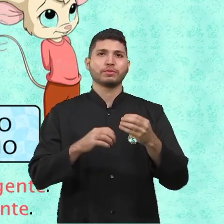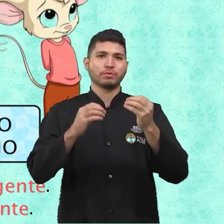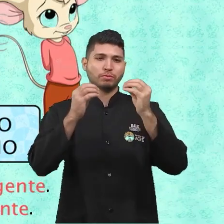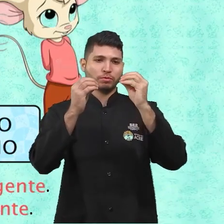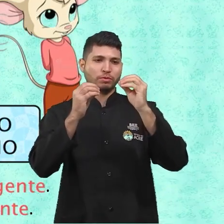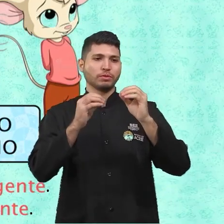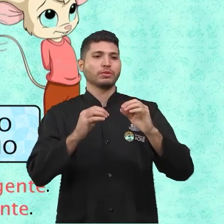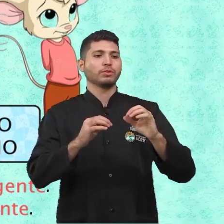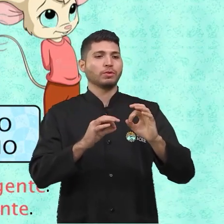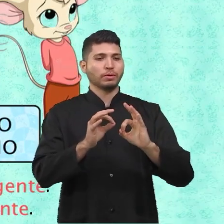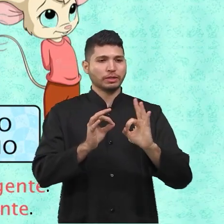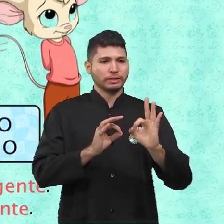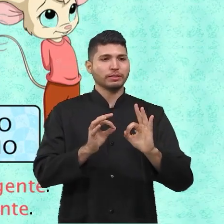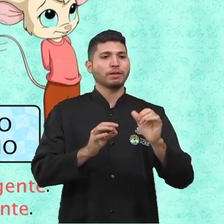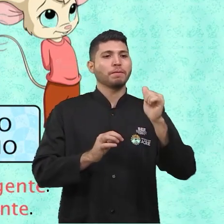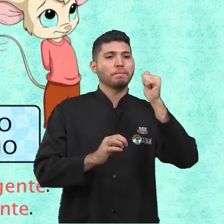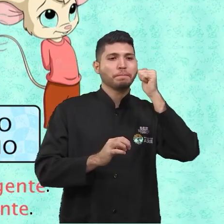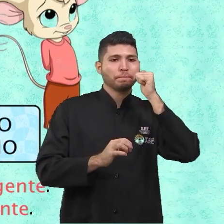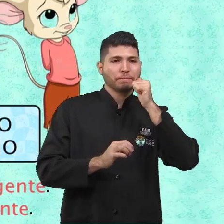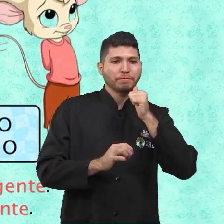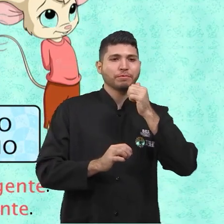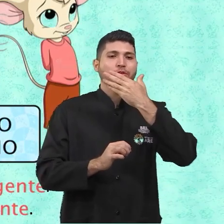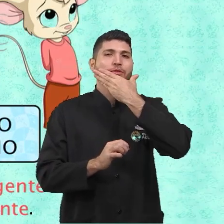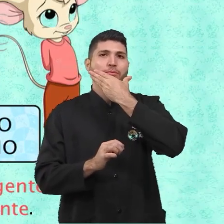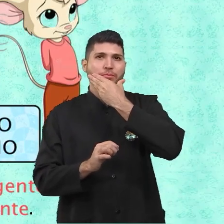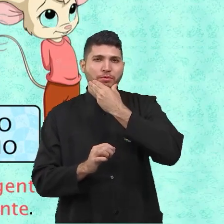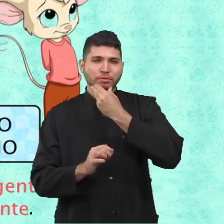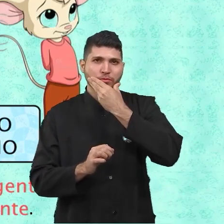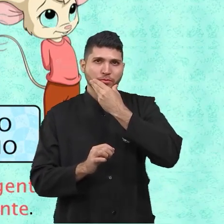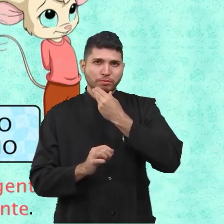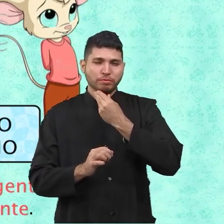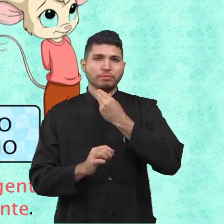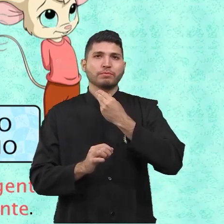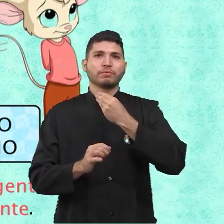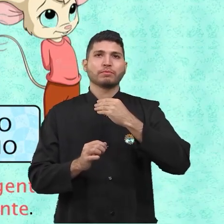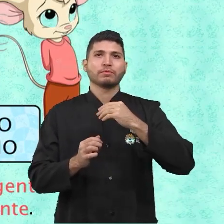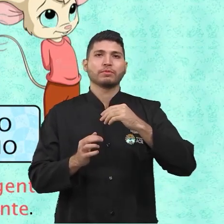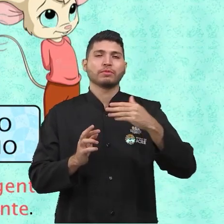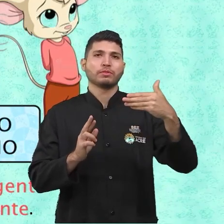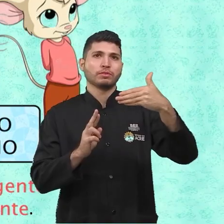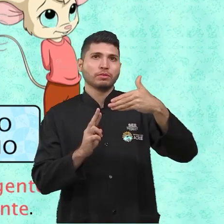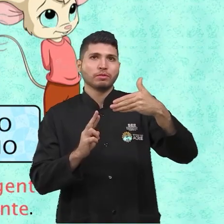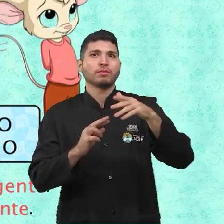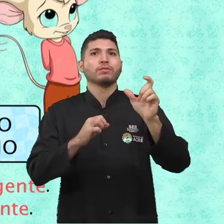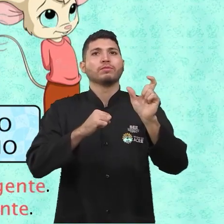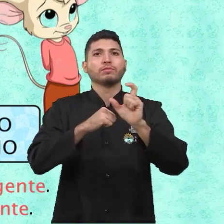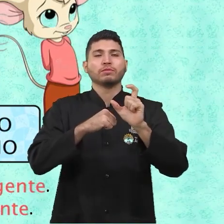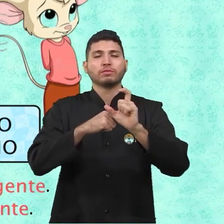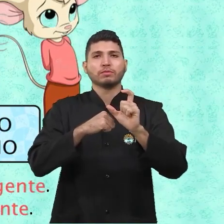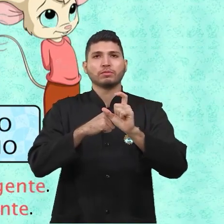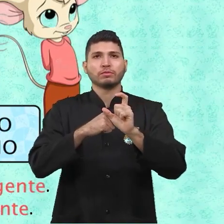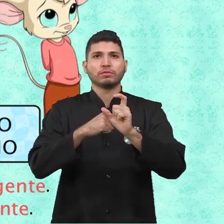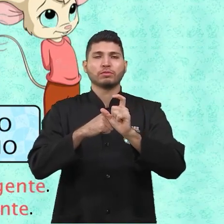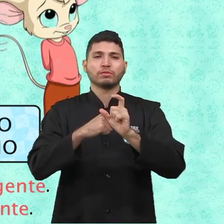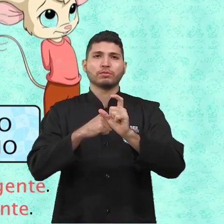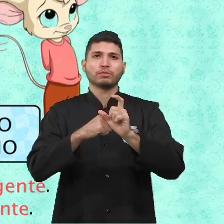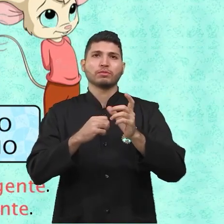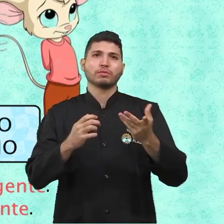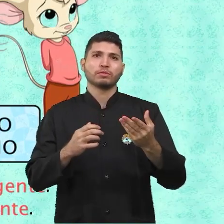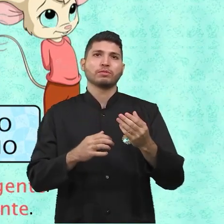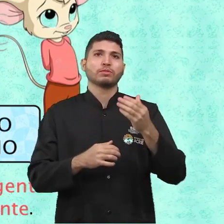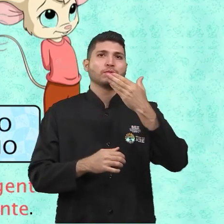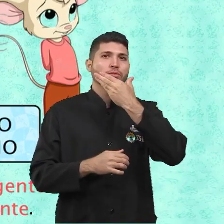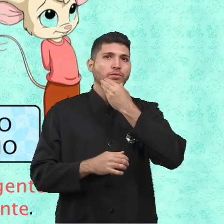masculino e feminino, eles vão sempre estar, como eles estão se referindo a um substantivo, é claro que o masculino se refere a